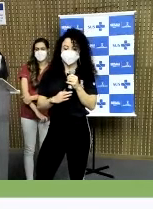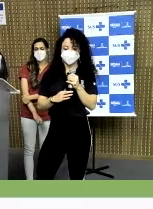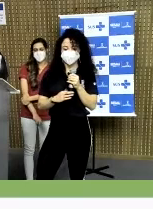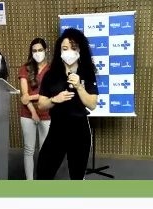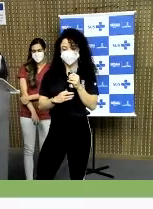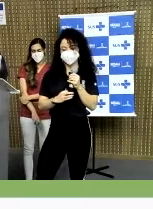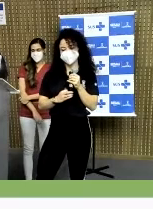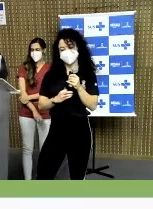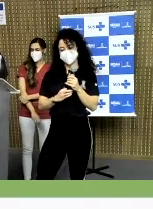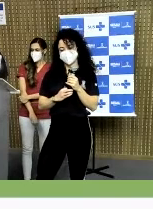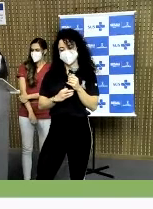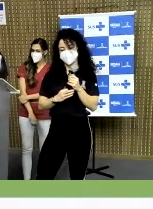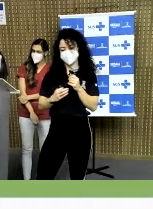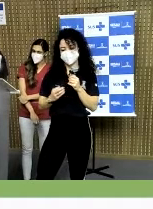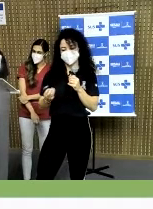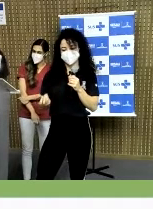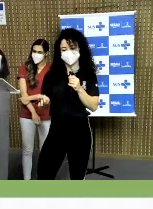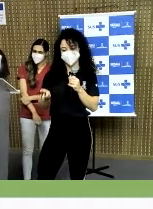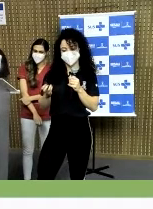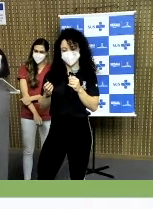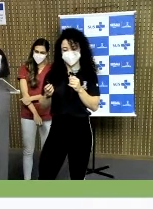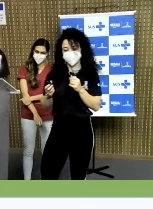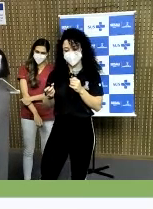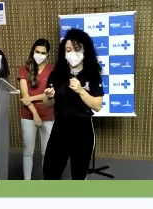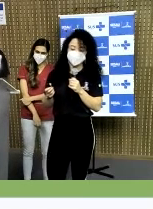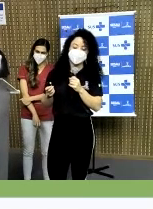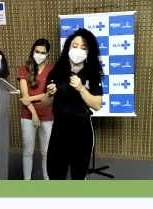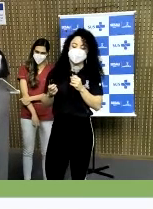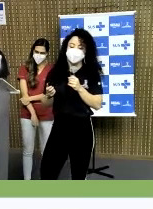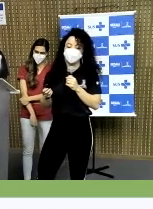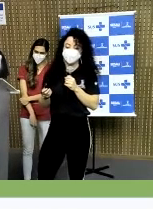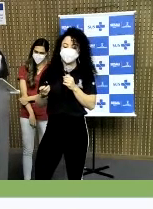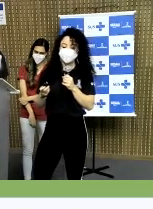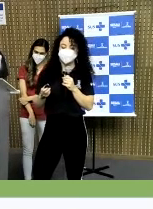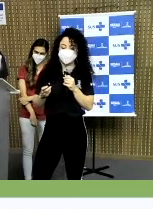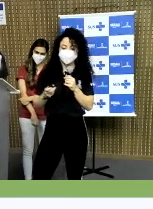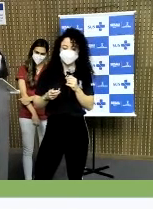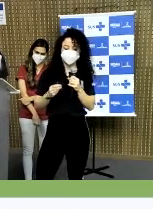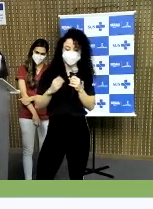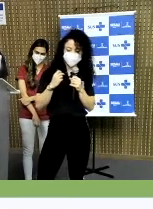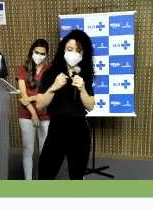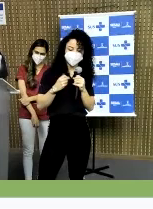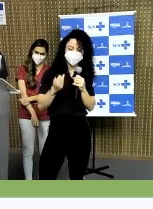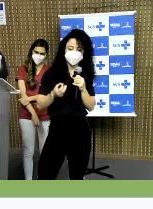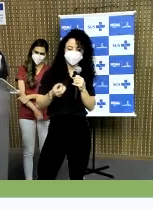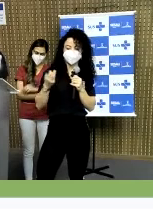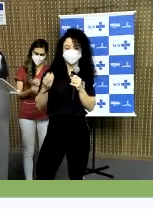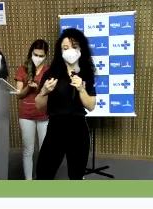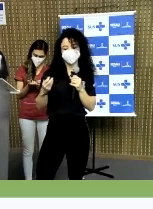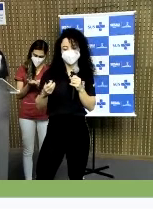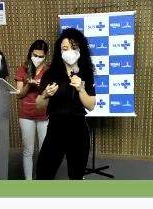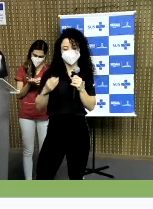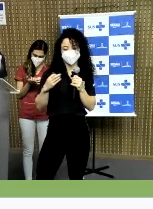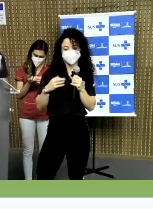Em relação às doenças transmissíveis, né? HIV, sífilis e hepatite virais. Todos os testes, a razão dos testes